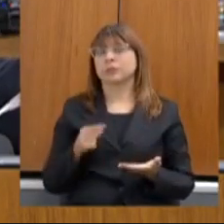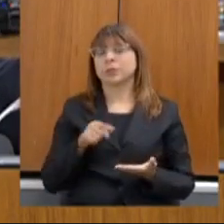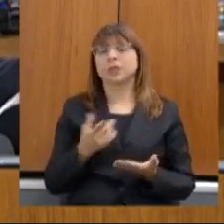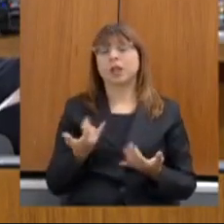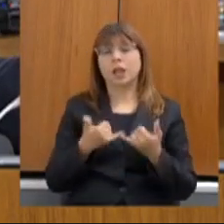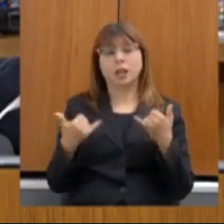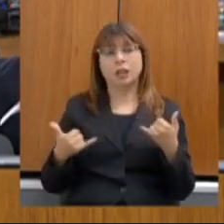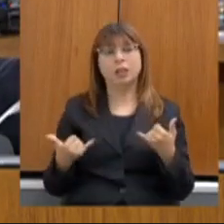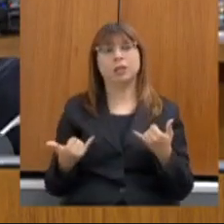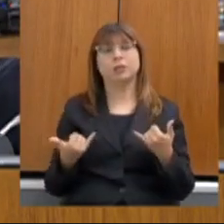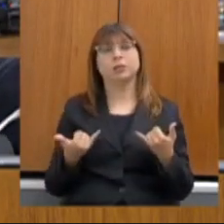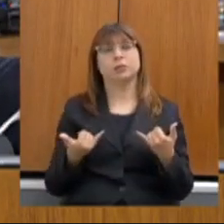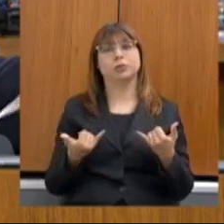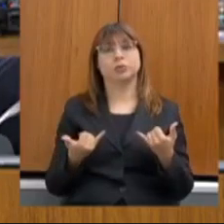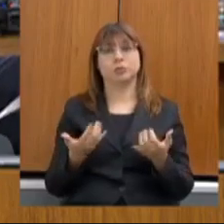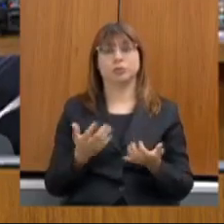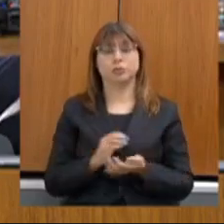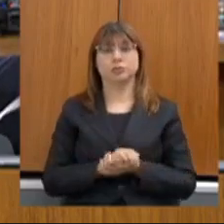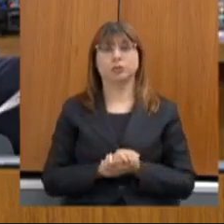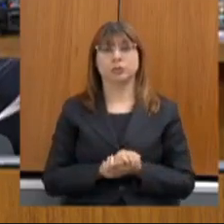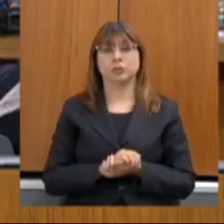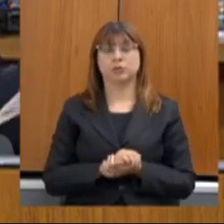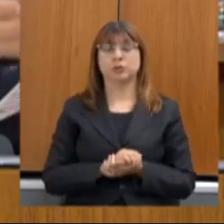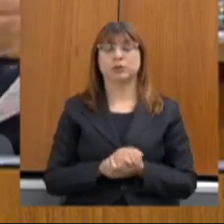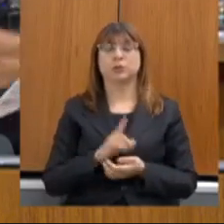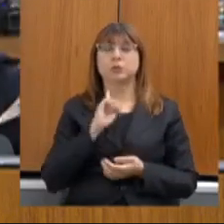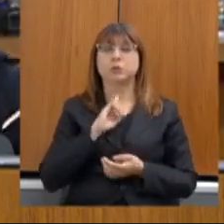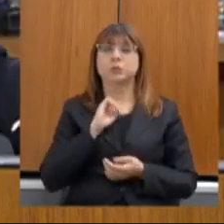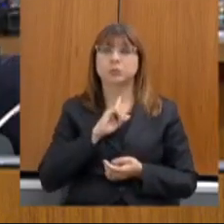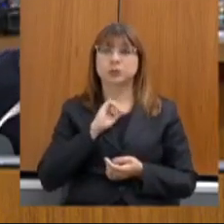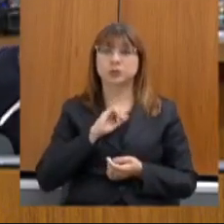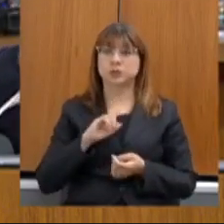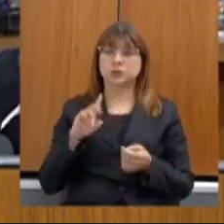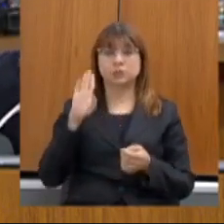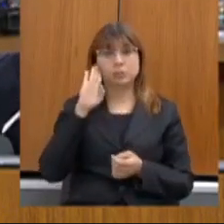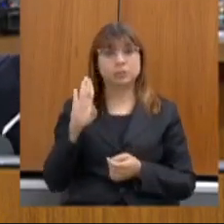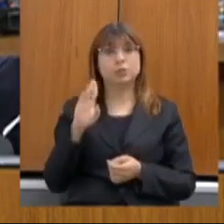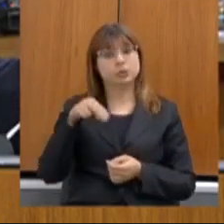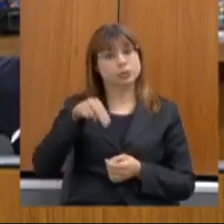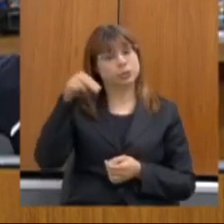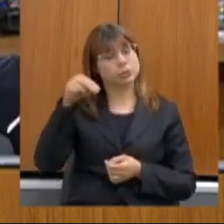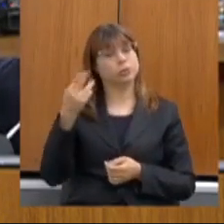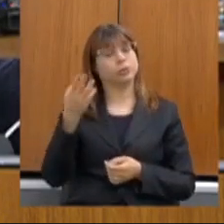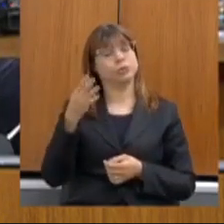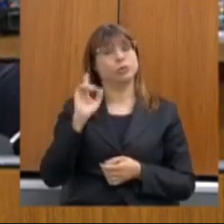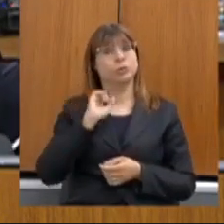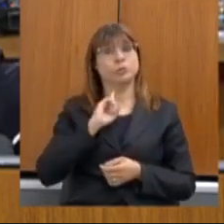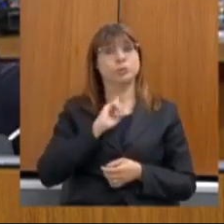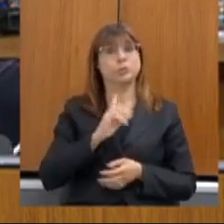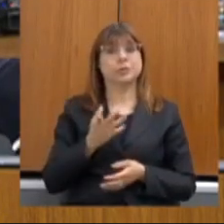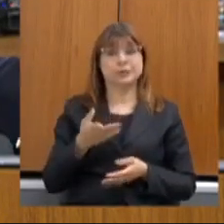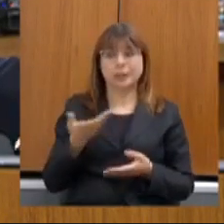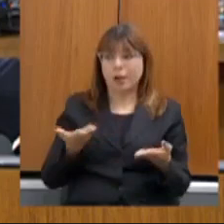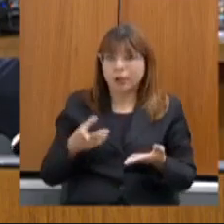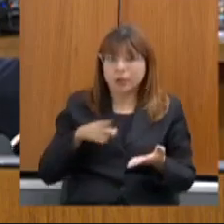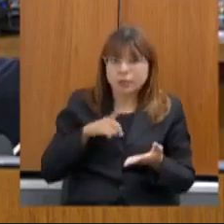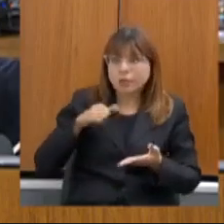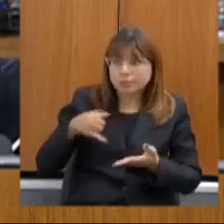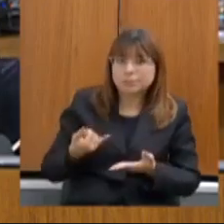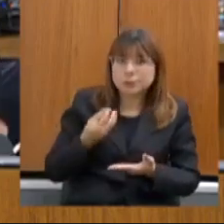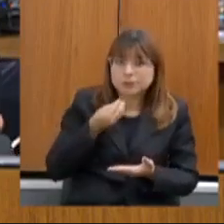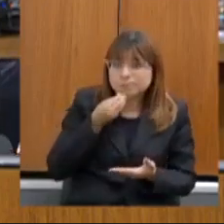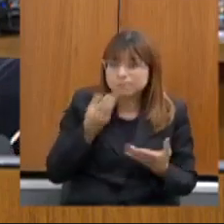energização prevista é em Minas Gerais que deu a prioridade para Norte Minas nós não temos a grande oportunidade